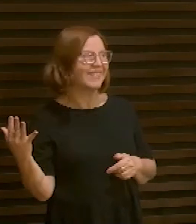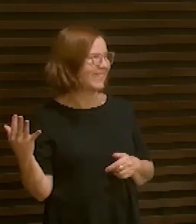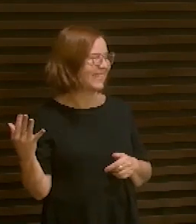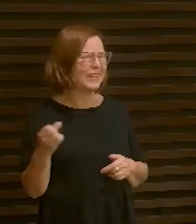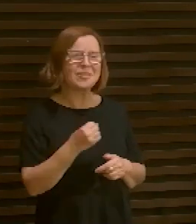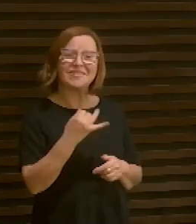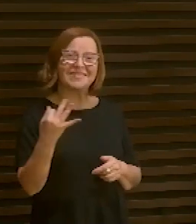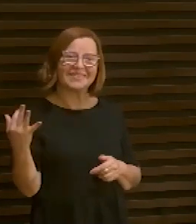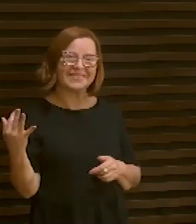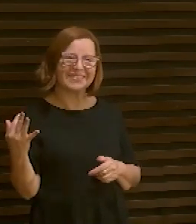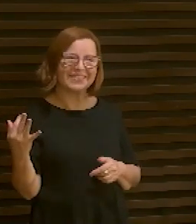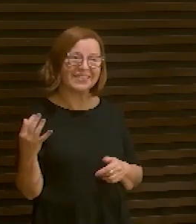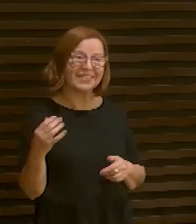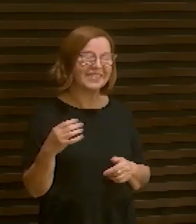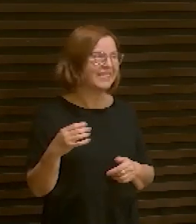Quantos?